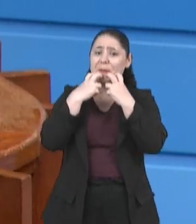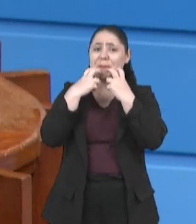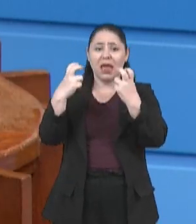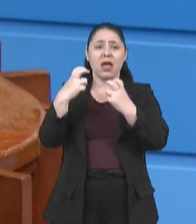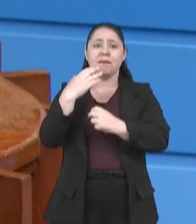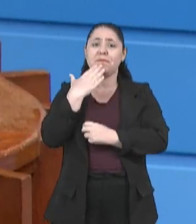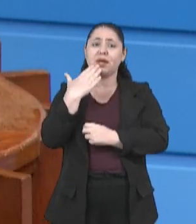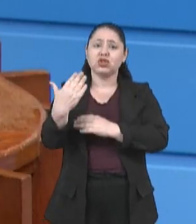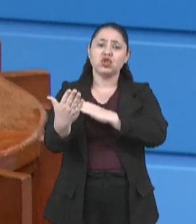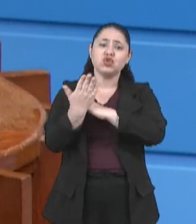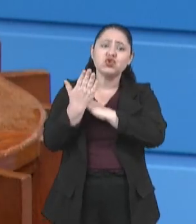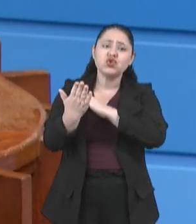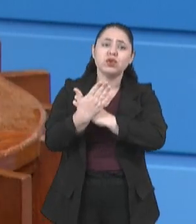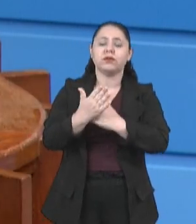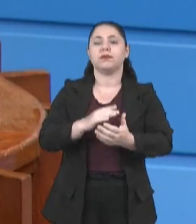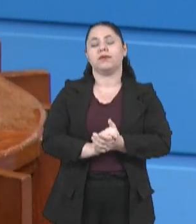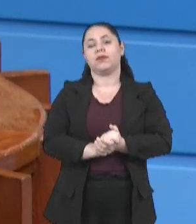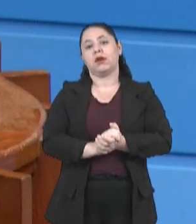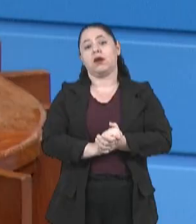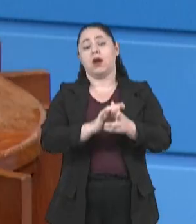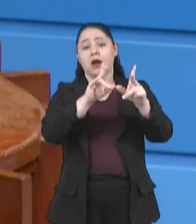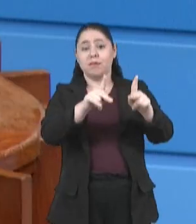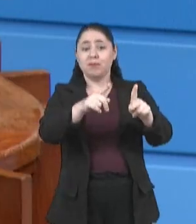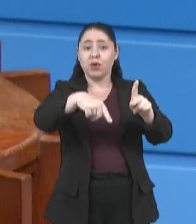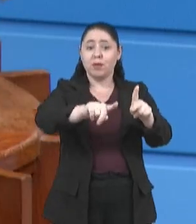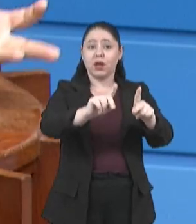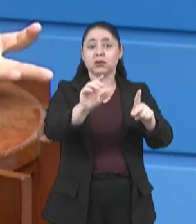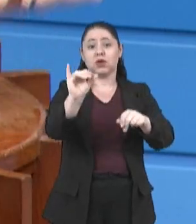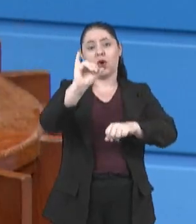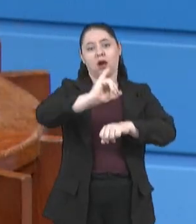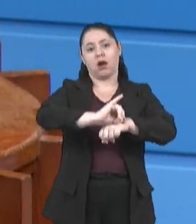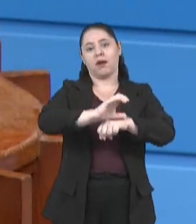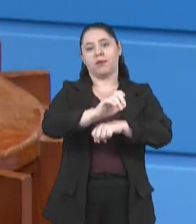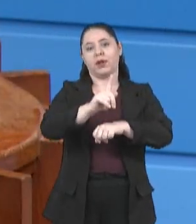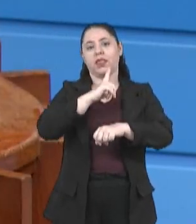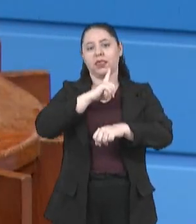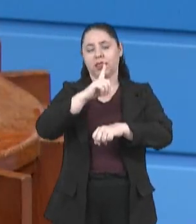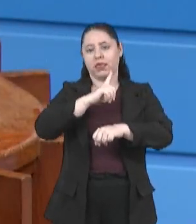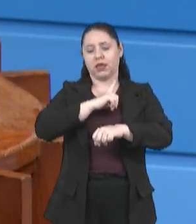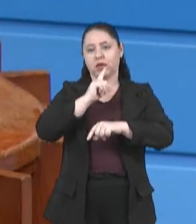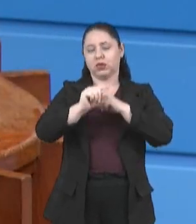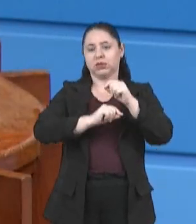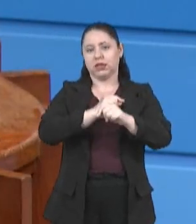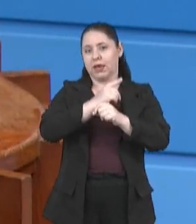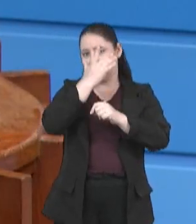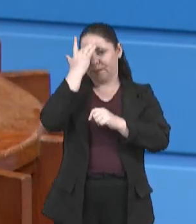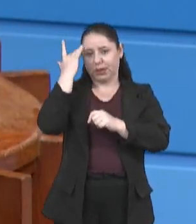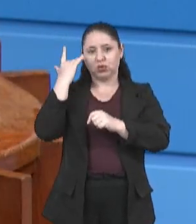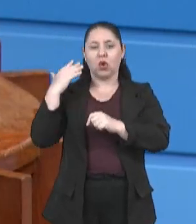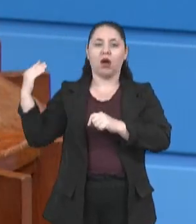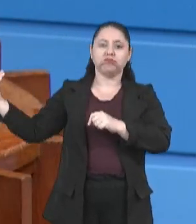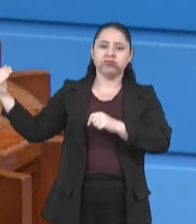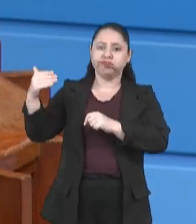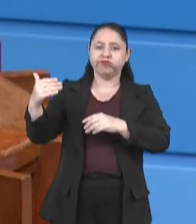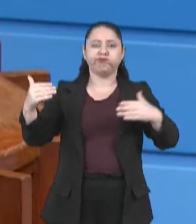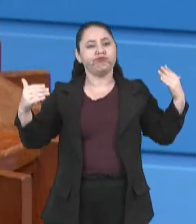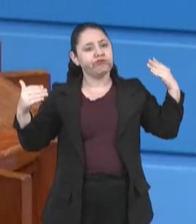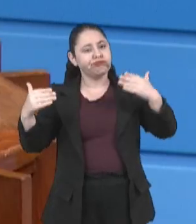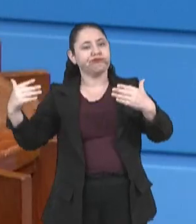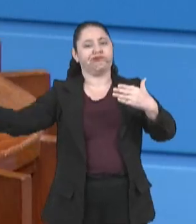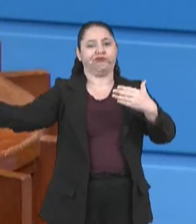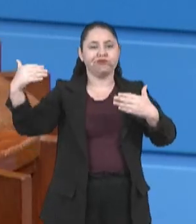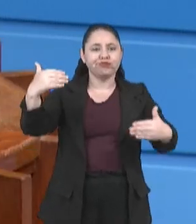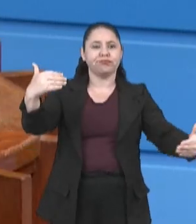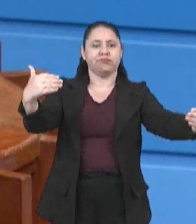socorro. A população, principalmente da capital, que recebe aqui pacientes de todo